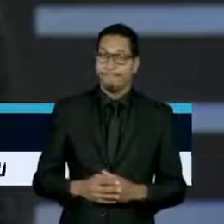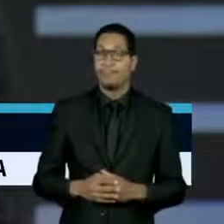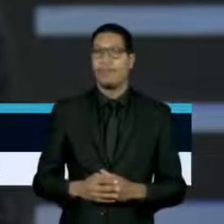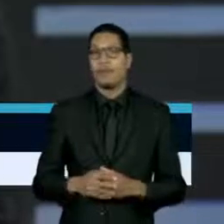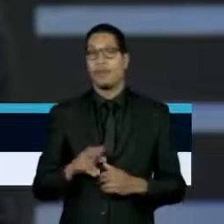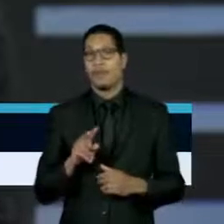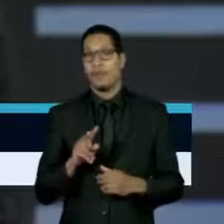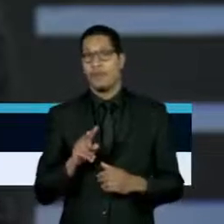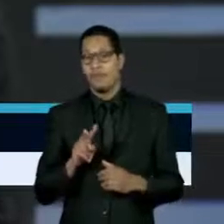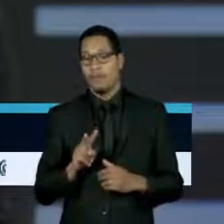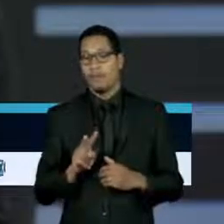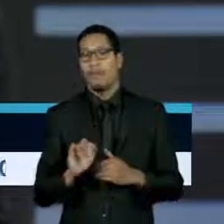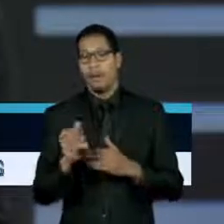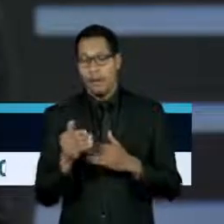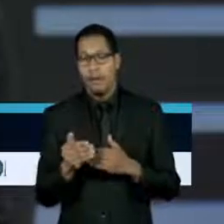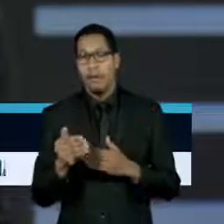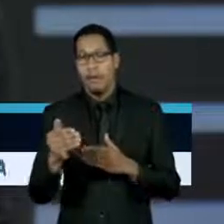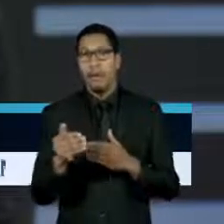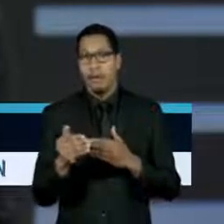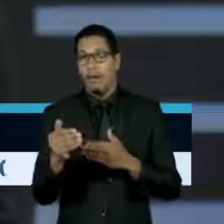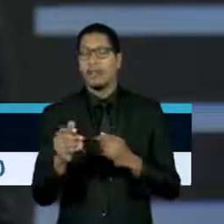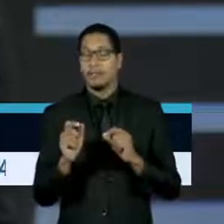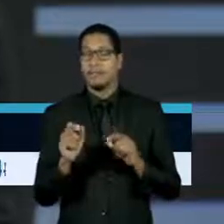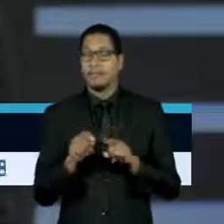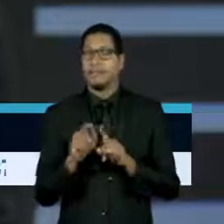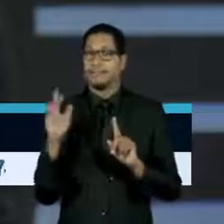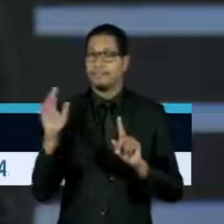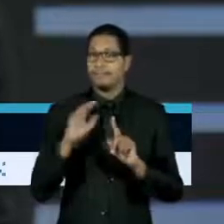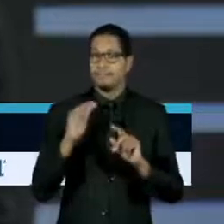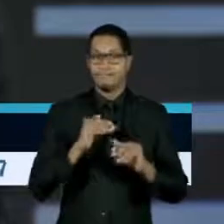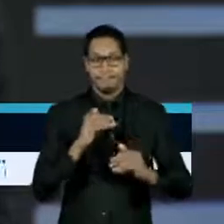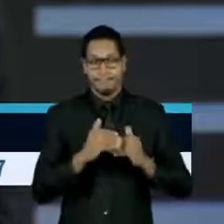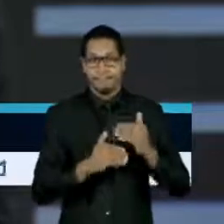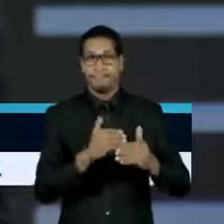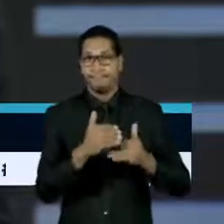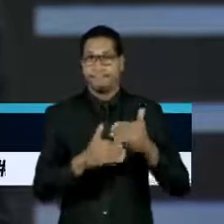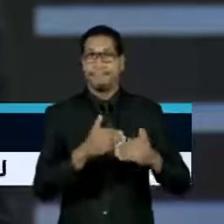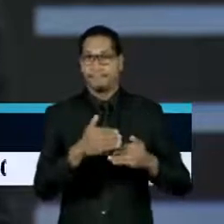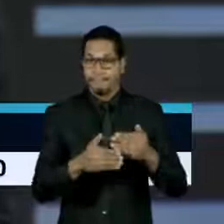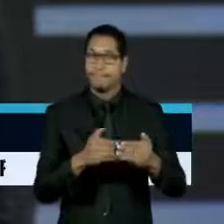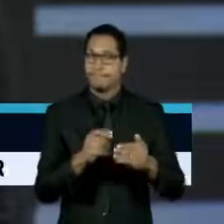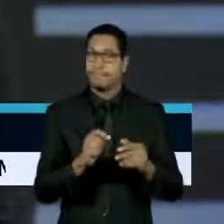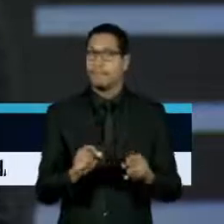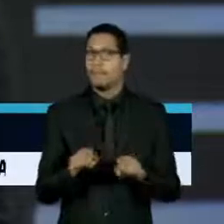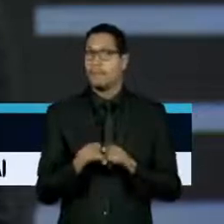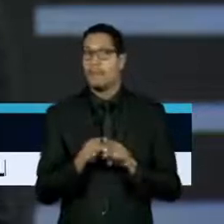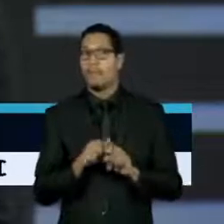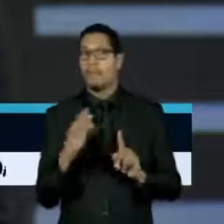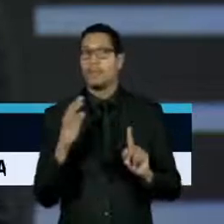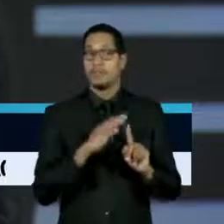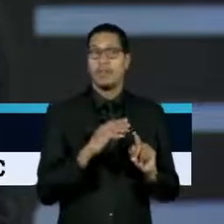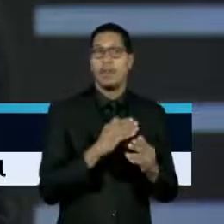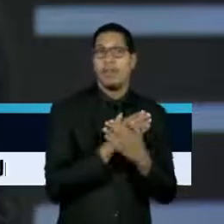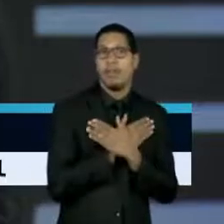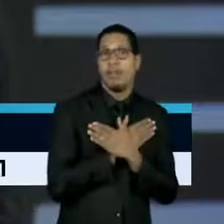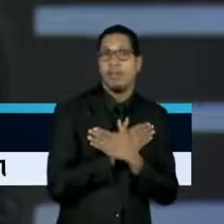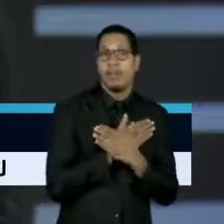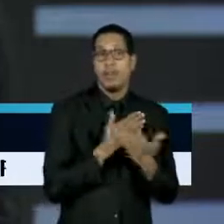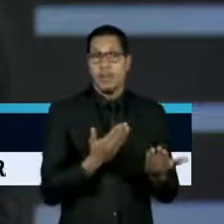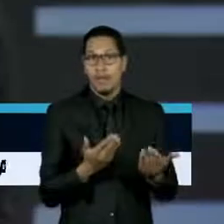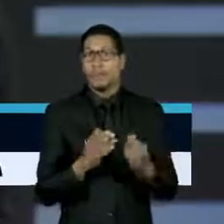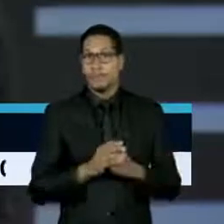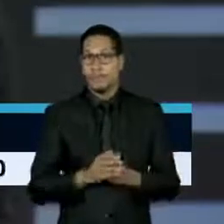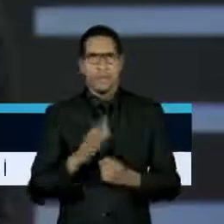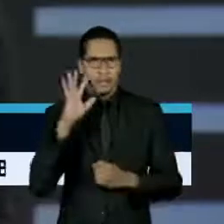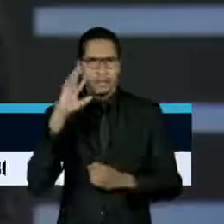entrar... Isso vai ter um efeito sobre crescimento, vai ter um efeito sobre emprego, e não é um problema que vai se resolver ao longo